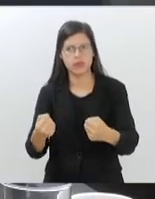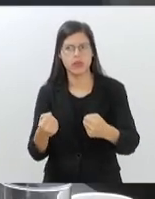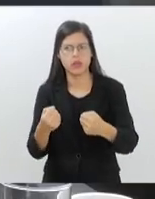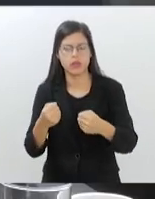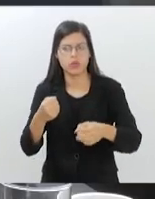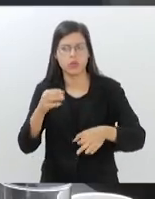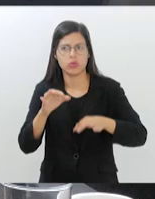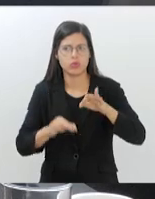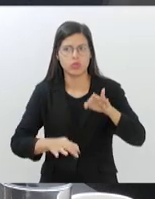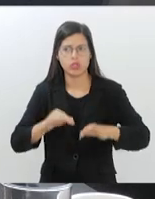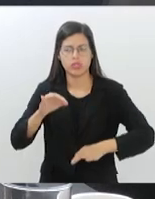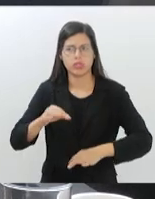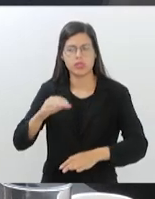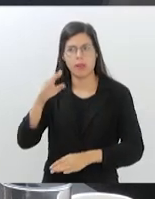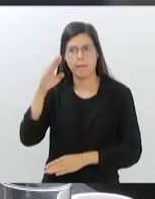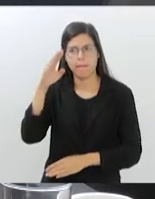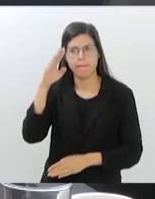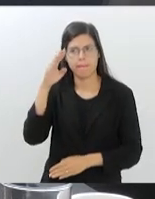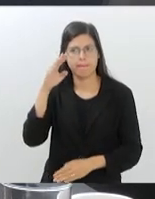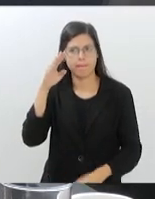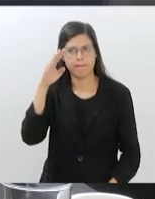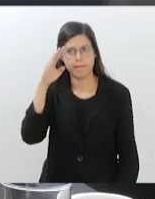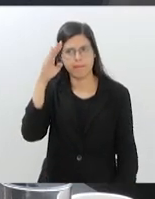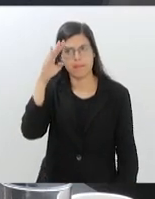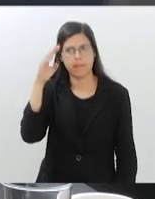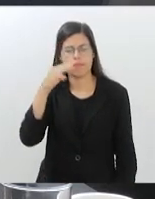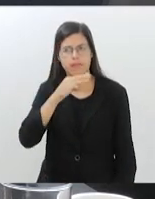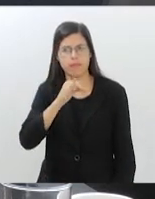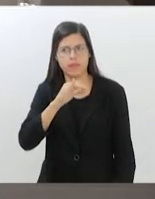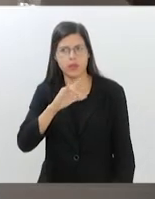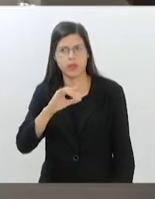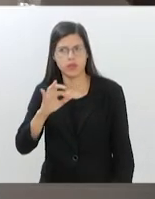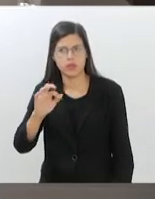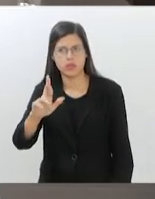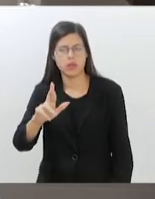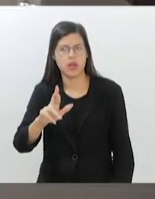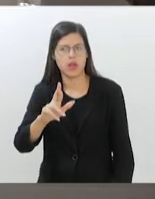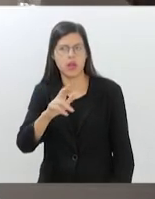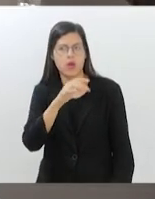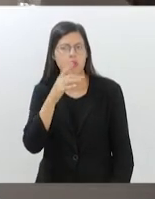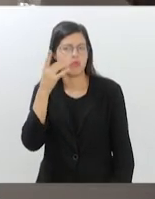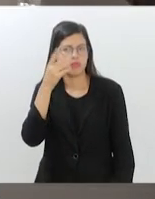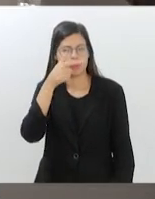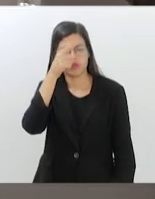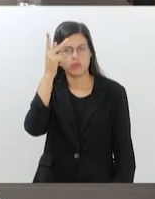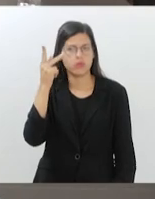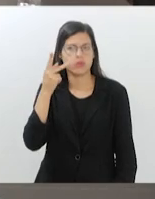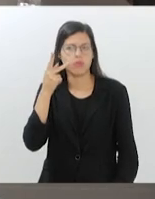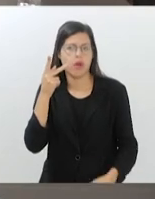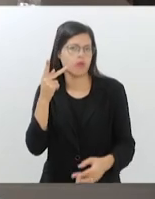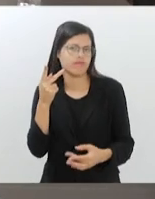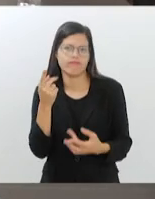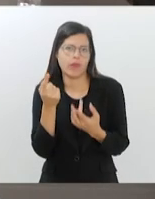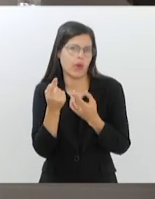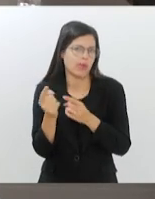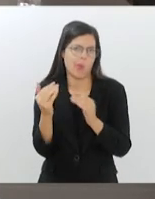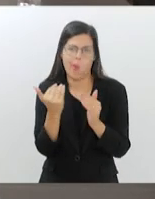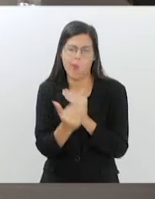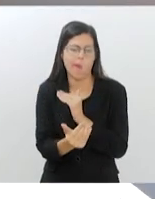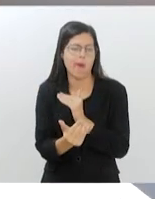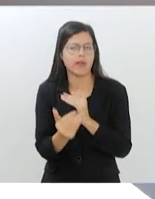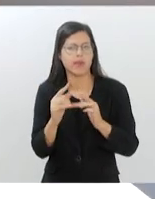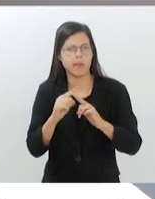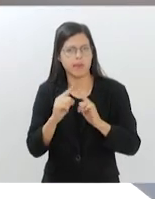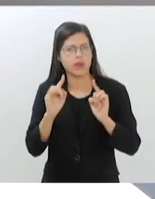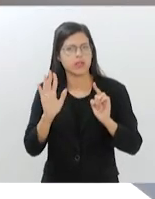à luz da Constituição Federal no estado do Rio de Janeiro Deputado Luis Paulo é contrário no entanto já tive inúmeros diálogos com o Deputado Luiz Paulo